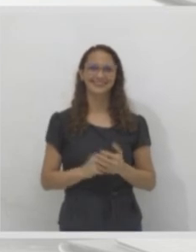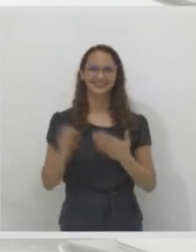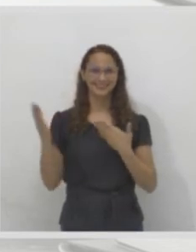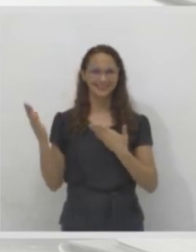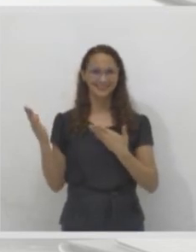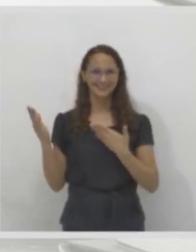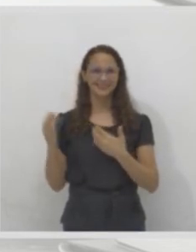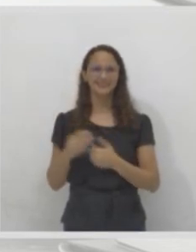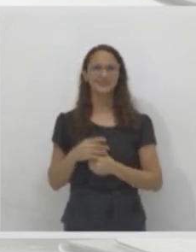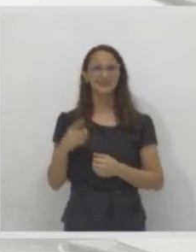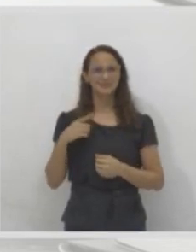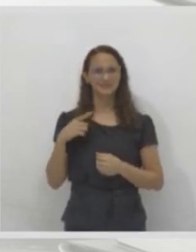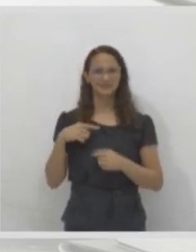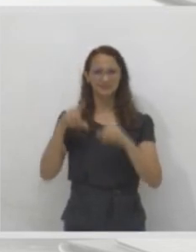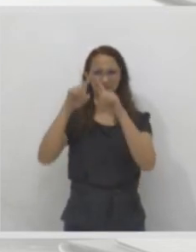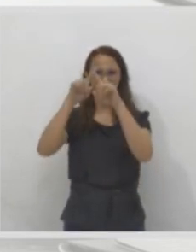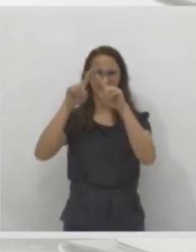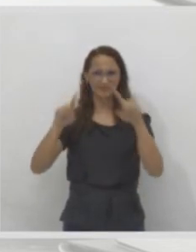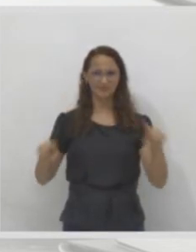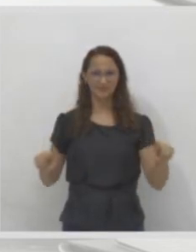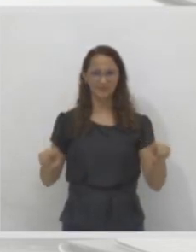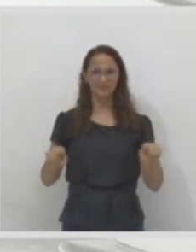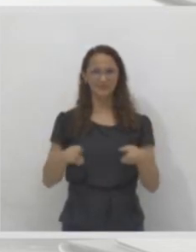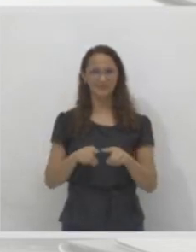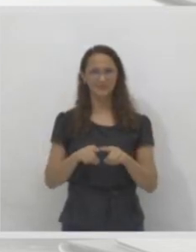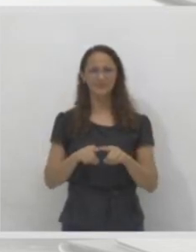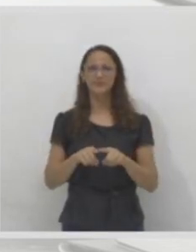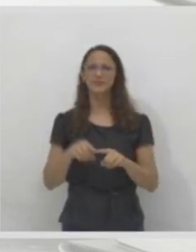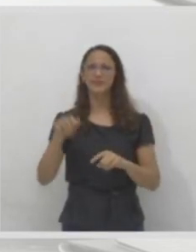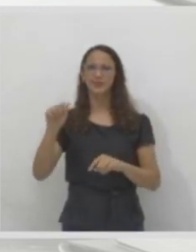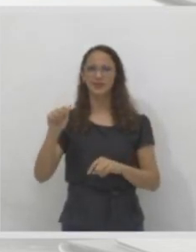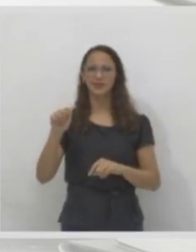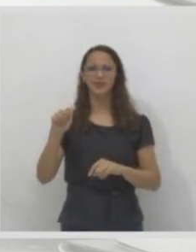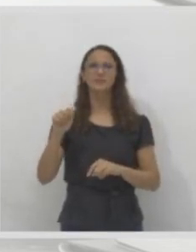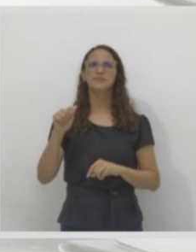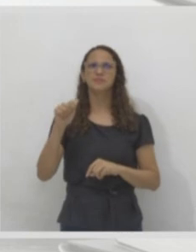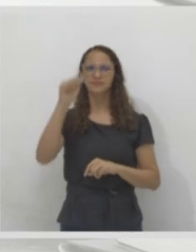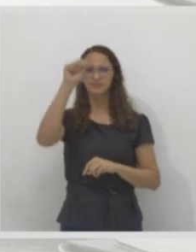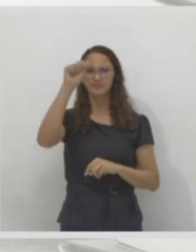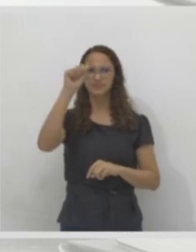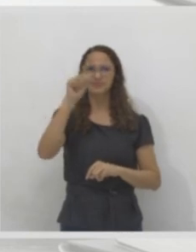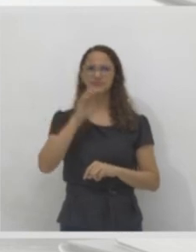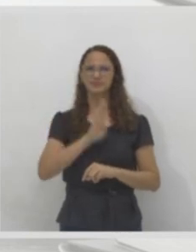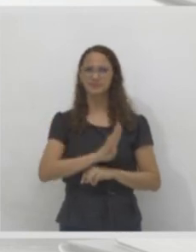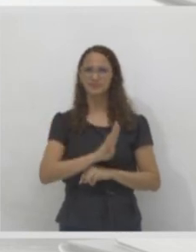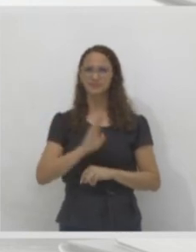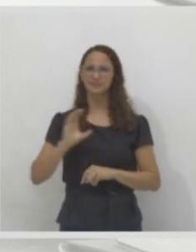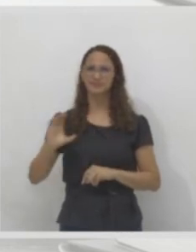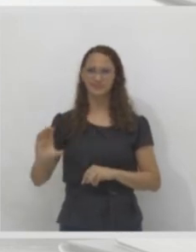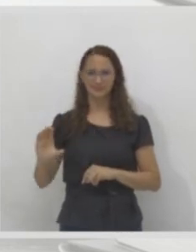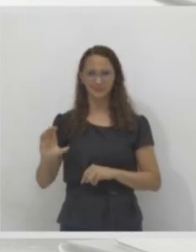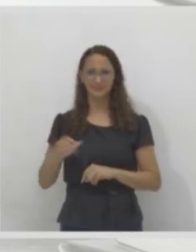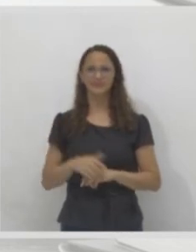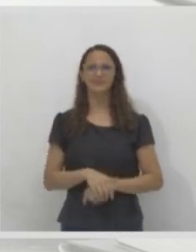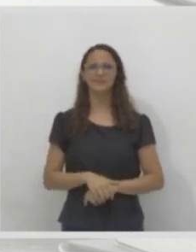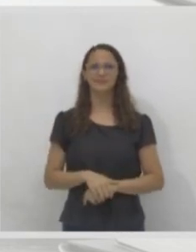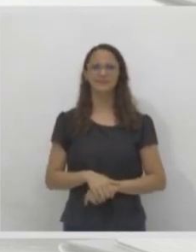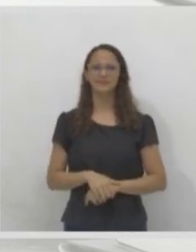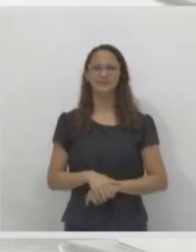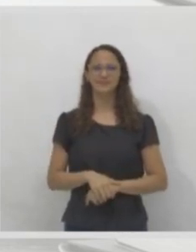Eu trouxe aqui um triângulo ABC. Observem aqui. E a pergunta é a